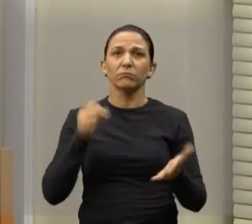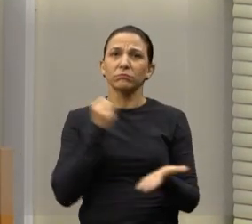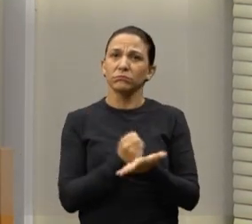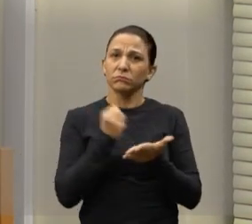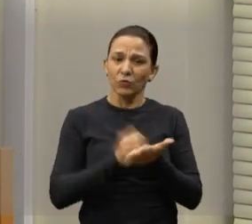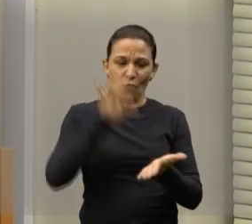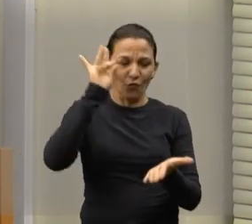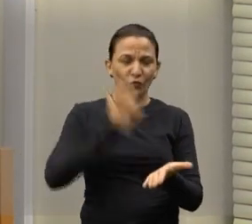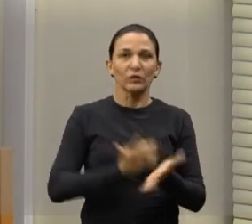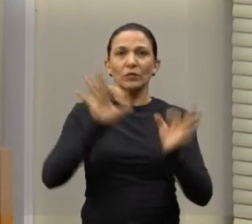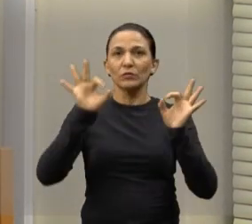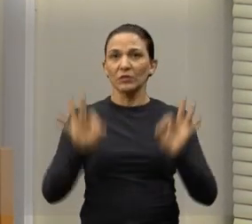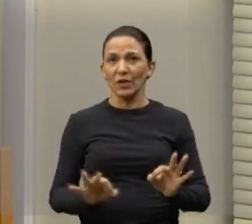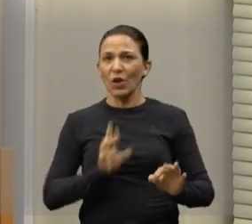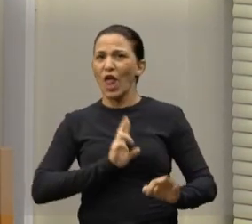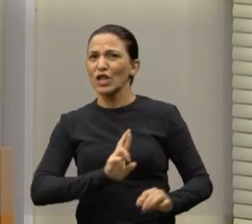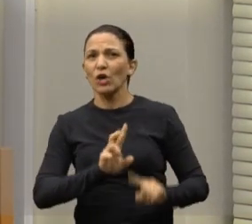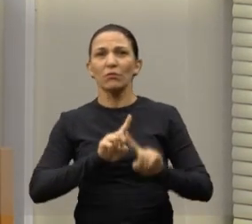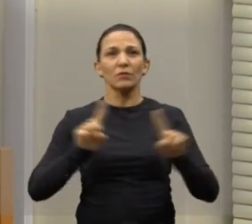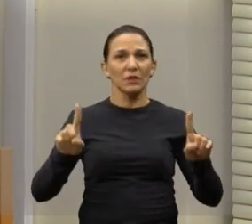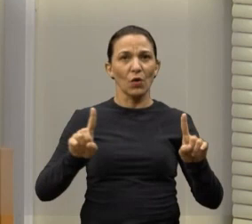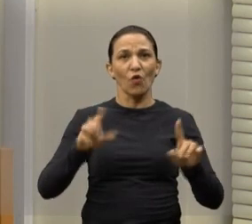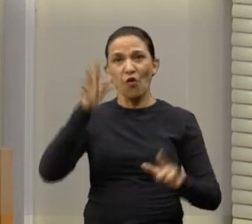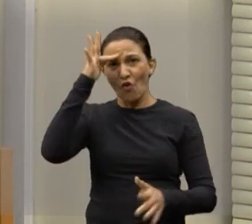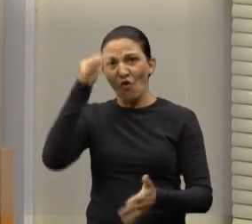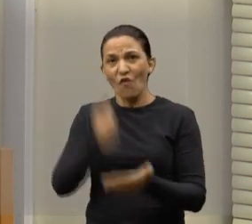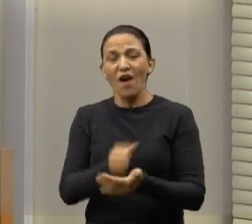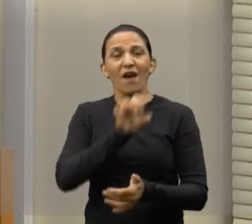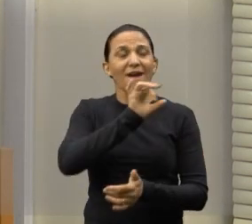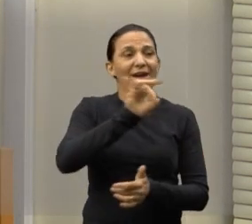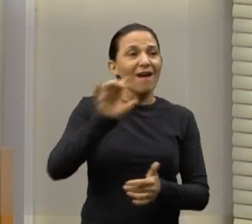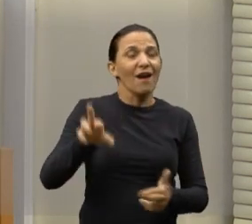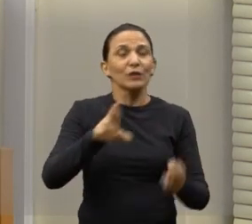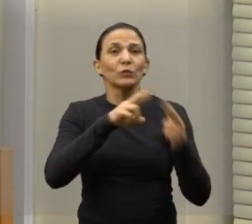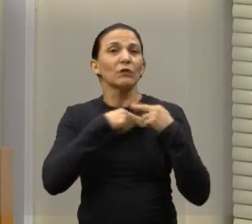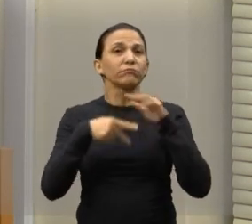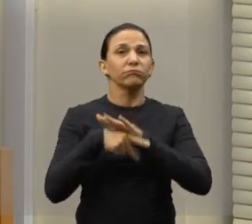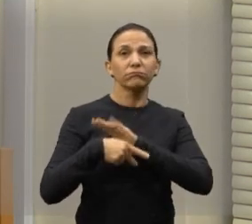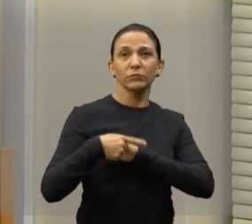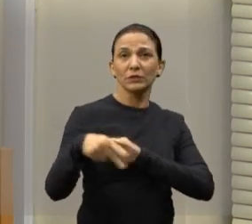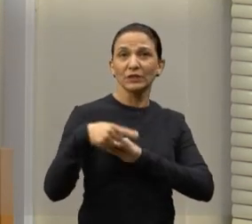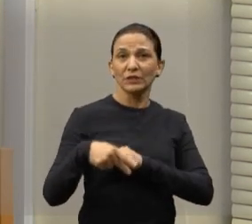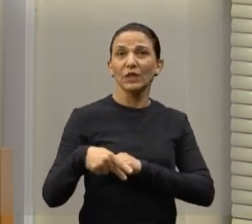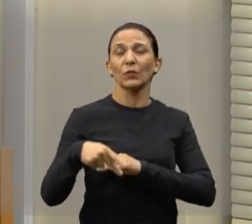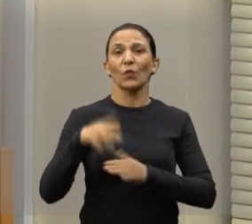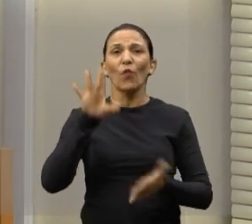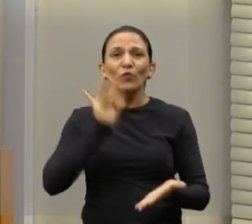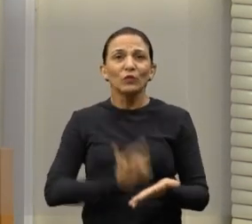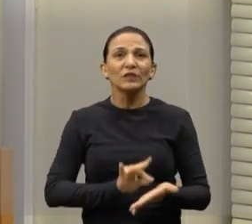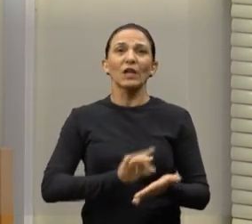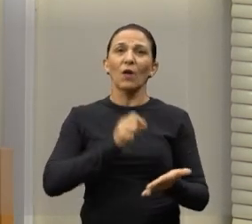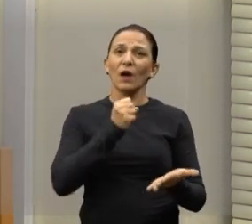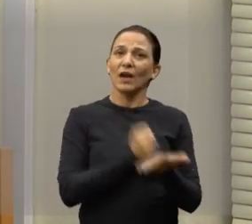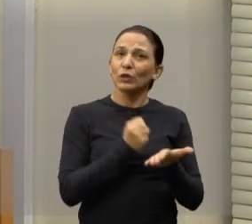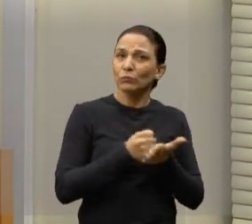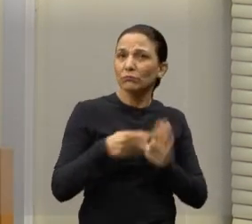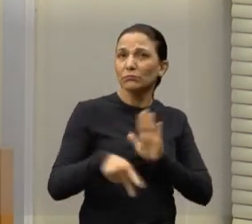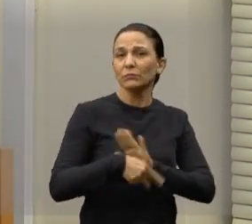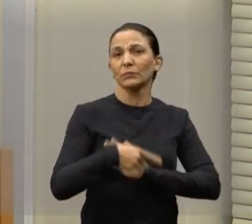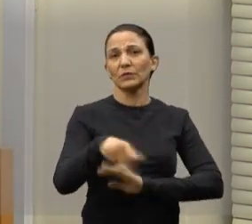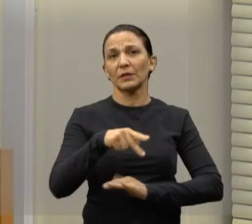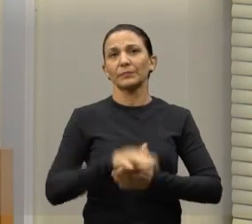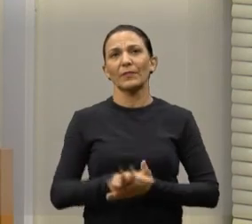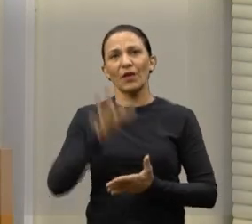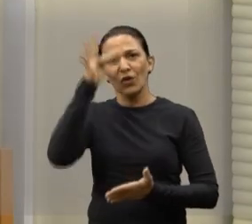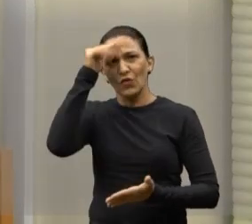não casamento religioso porque da sua fé cada um é responsável agora uma fé não pode mandar nas